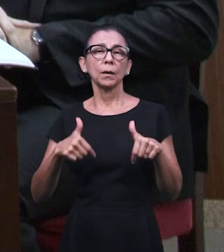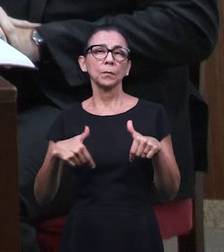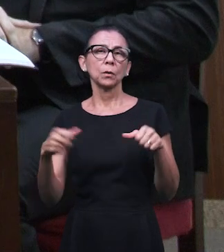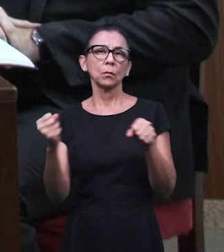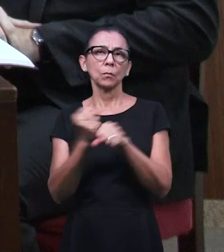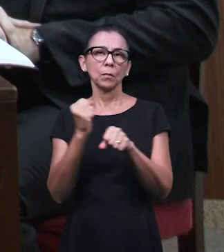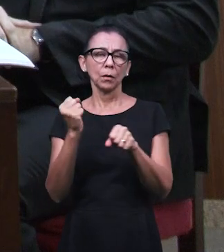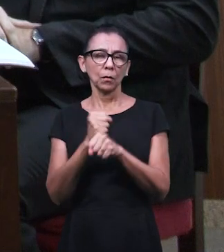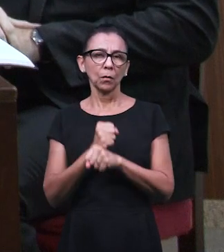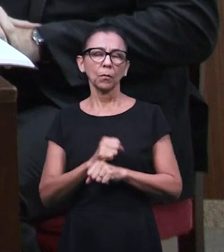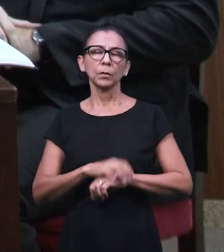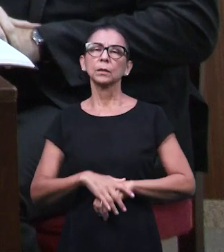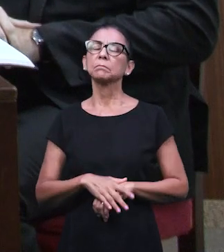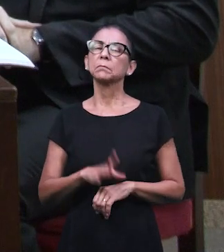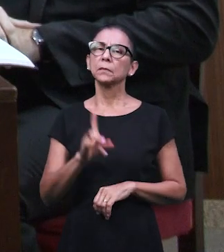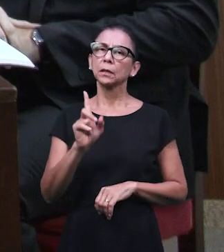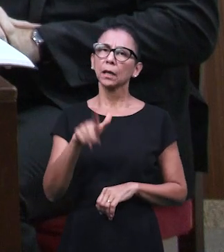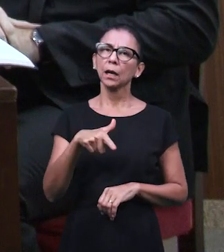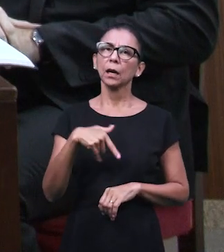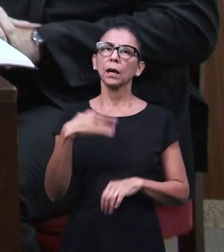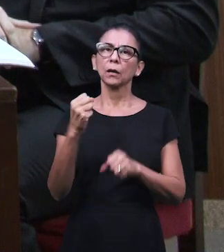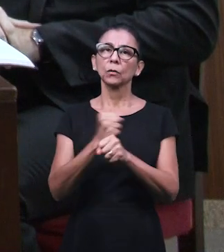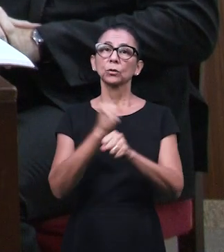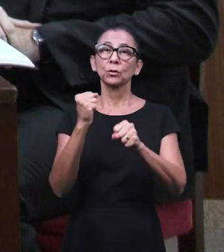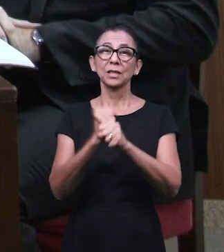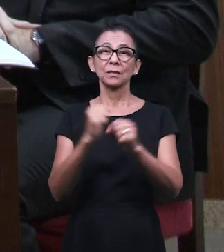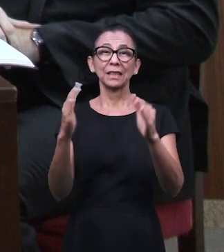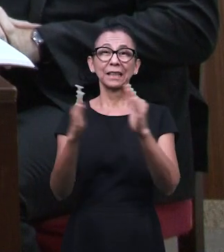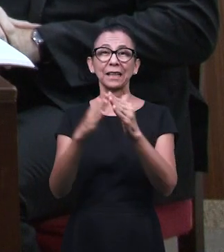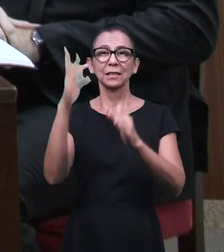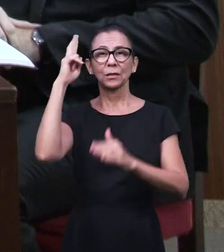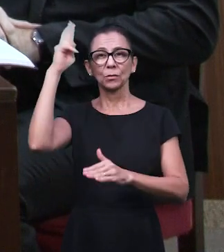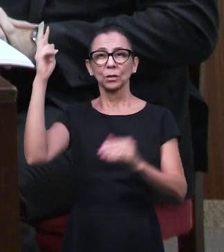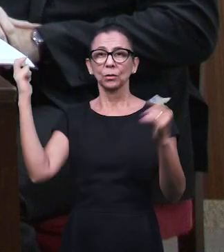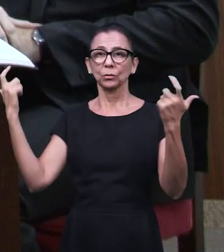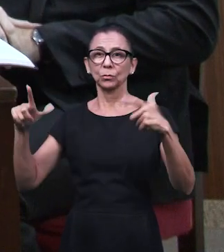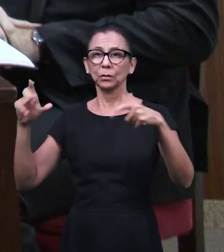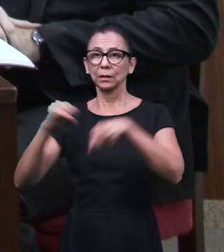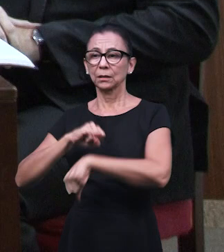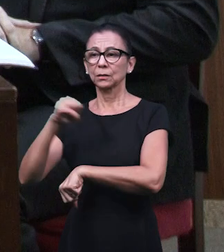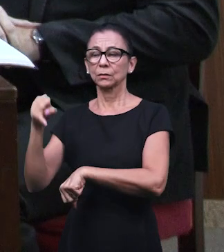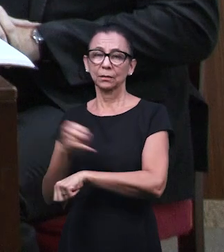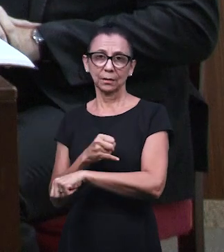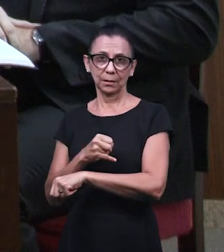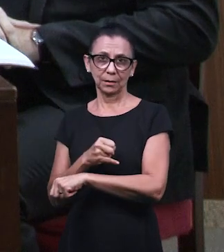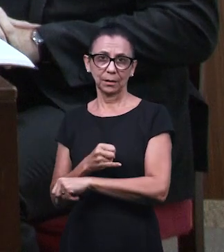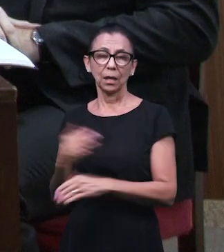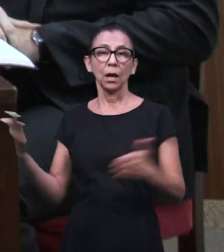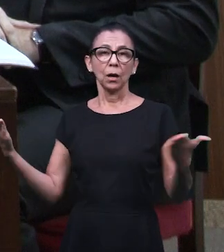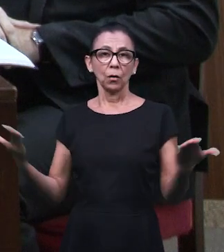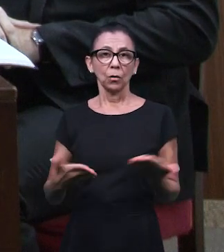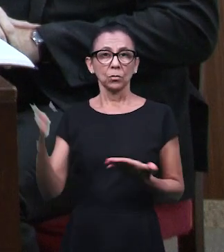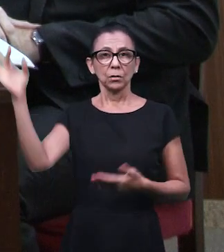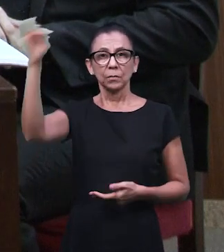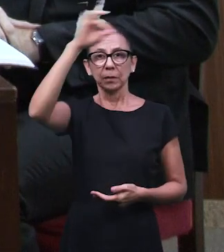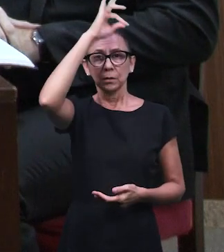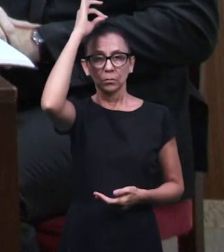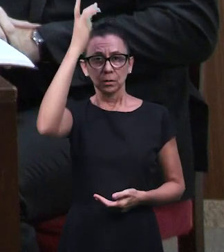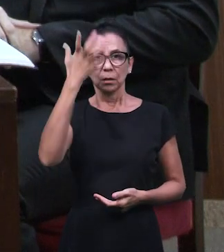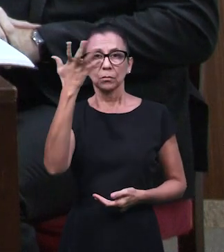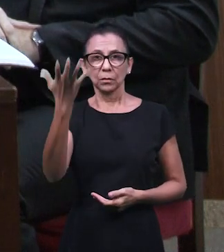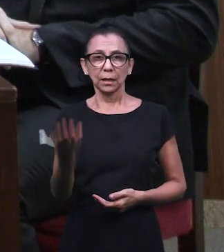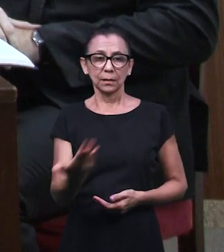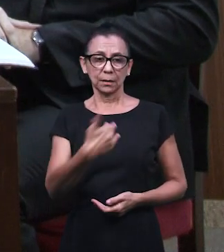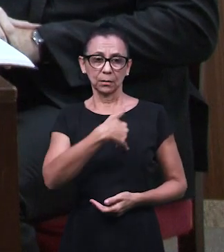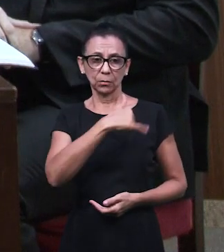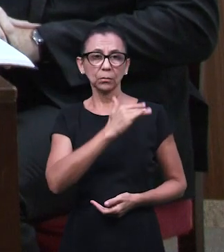grande obra que o Senhor quer realizar em nossas vidas é que nós sejamos o templo dele. O Senhor sempre quis fazer morada